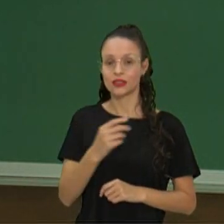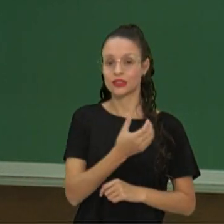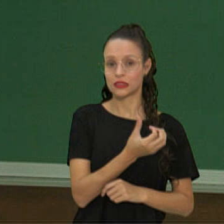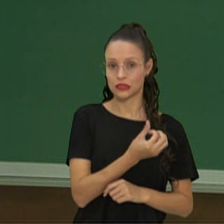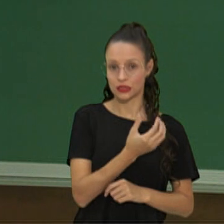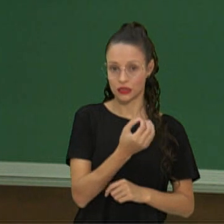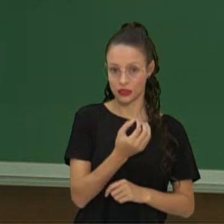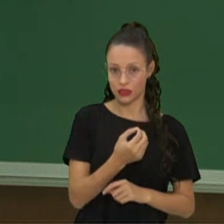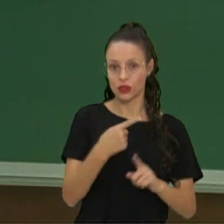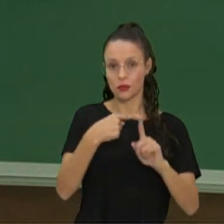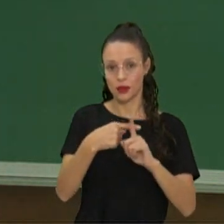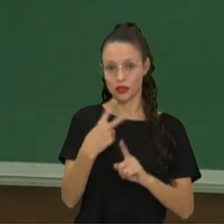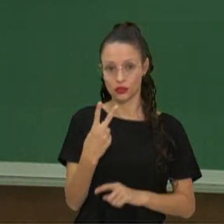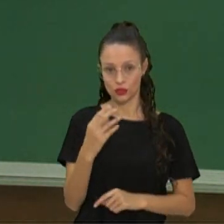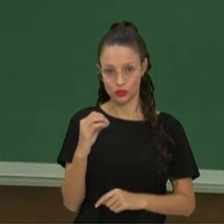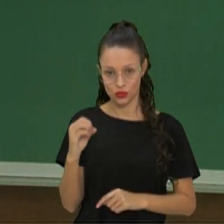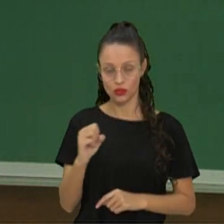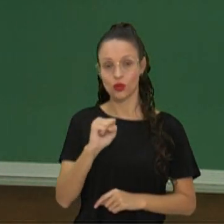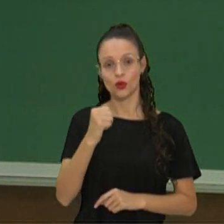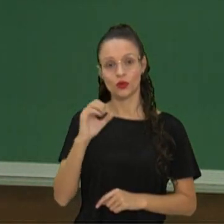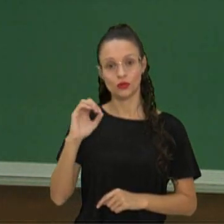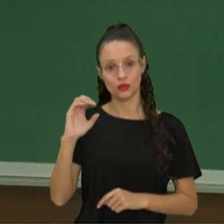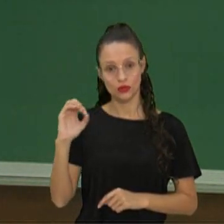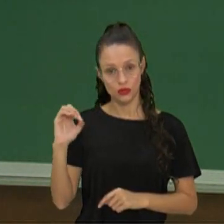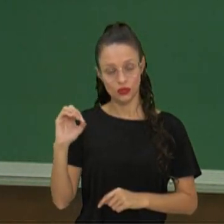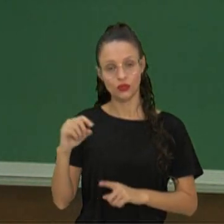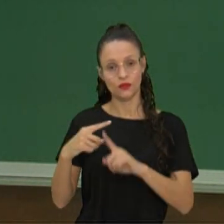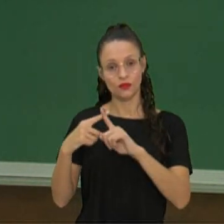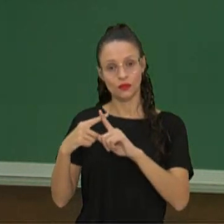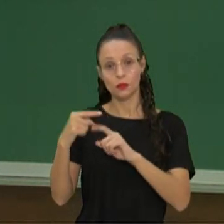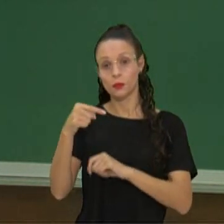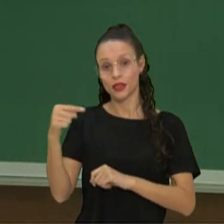600 mais 200, 800. E